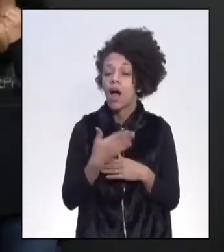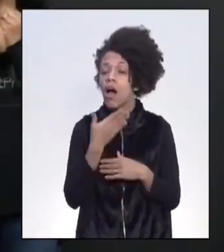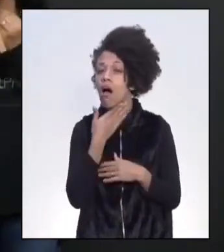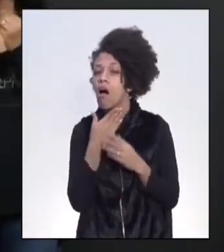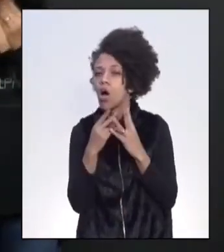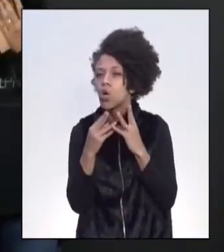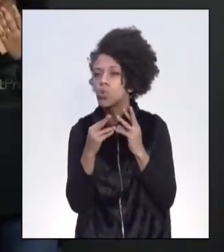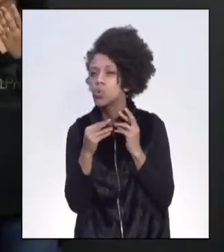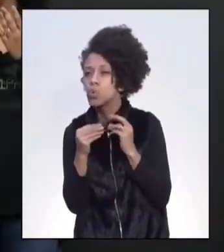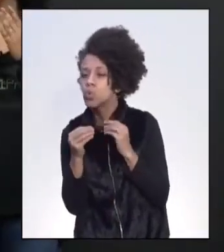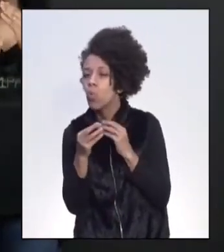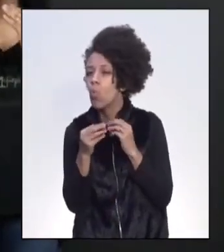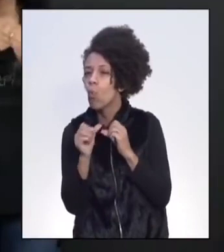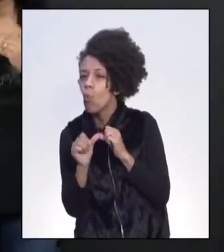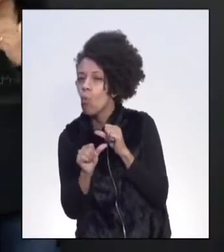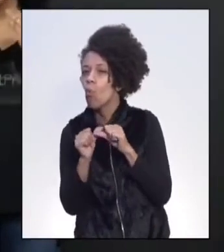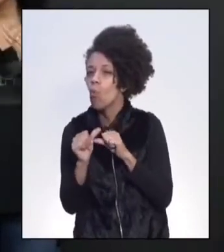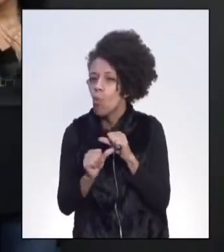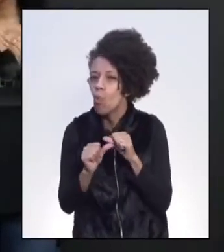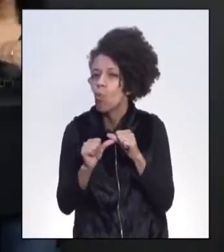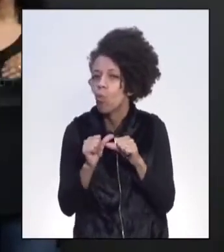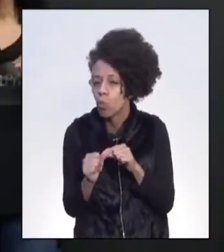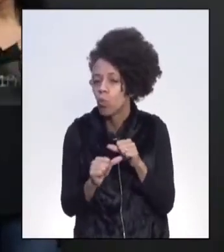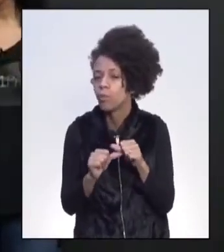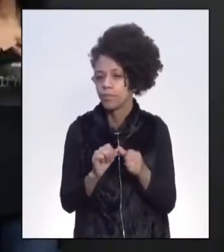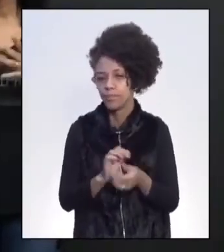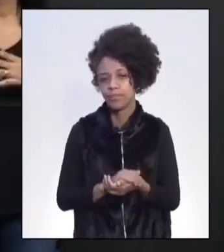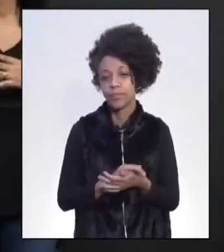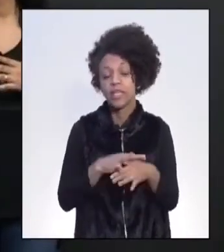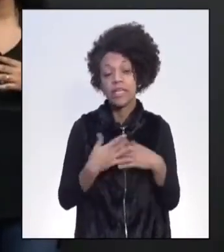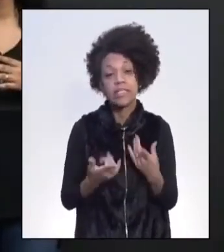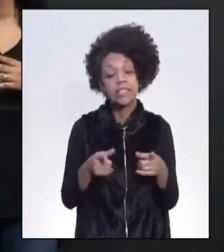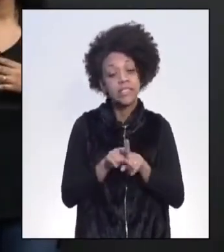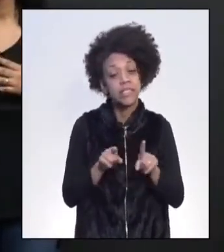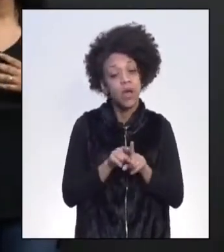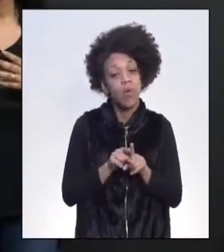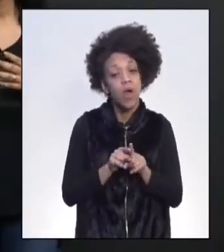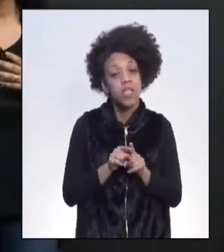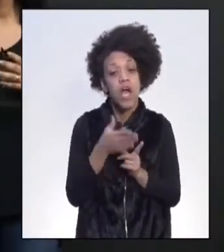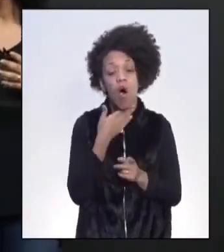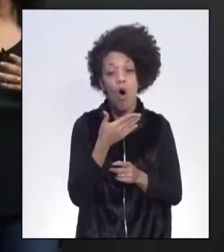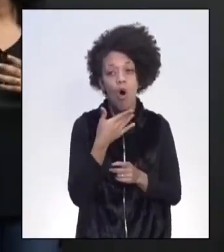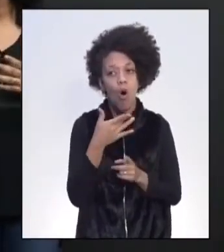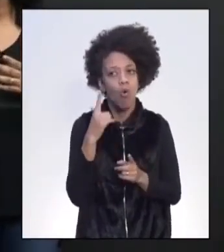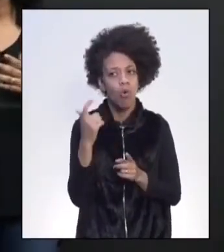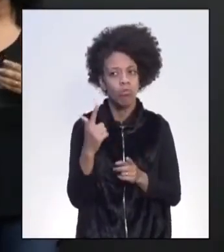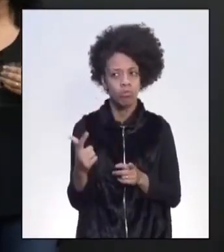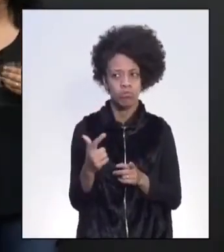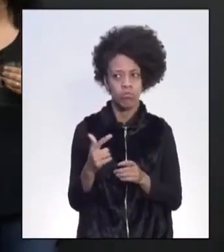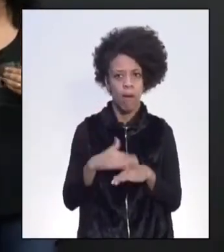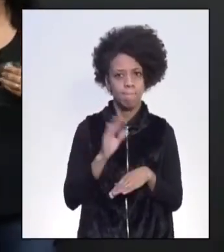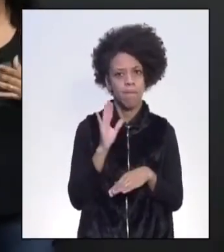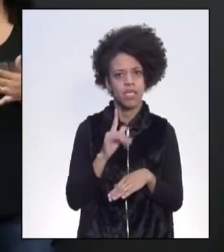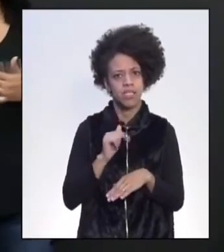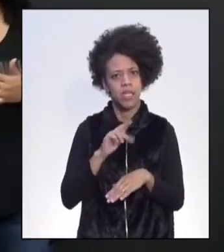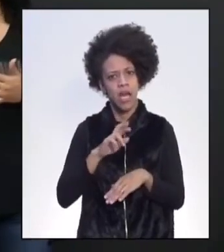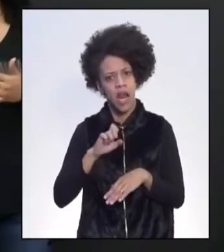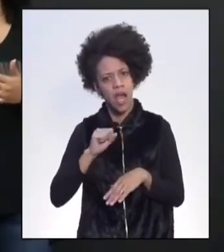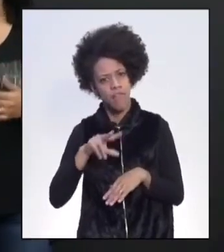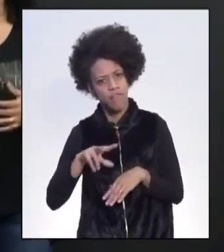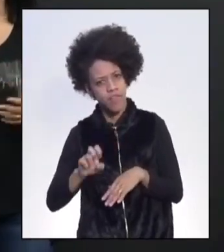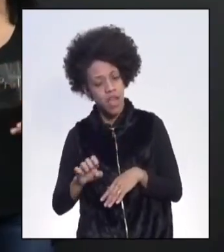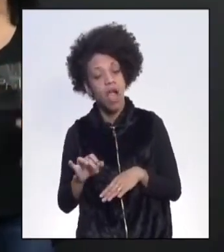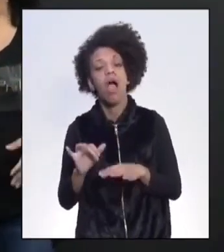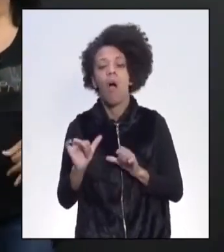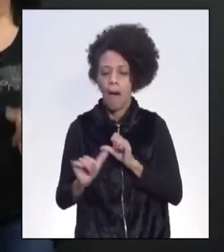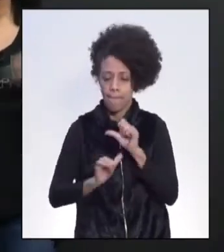a engrossar um pouco mais essas pregas vocais. Logo, esse som, ele sai um pouco mais grave. Há uma mudança de